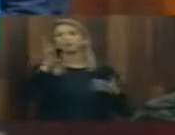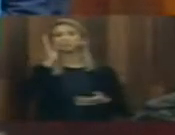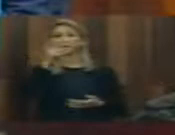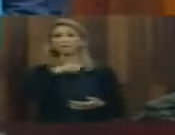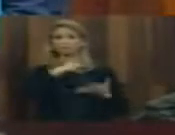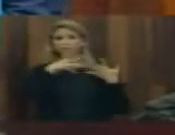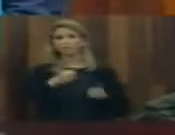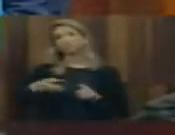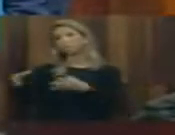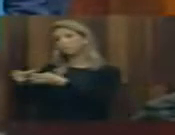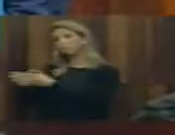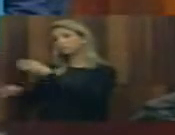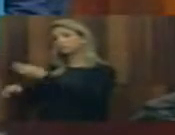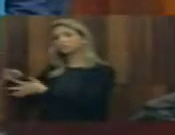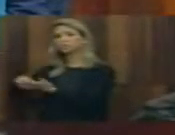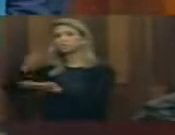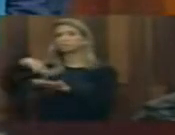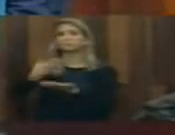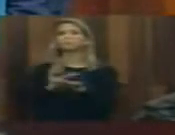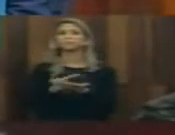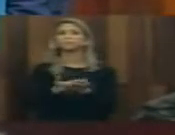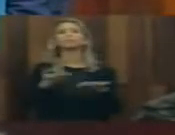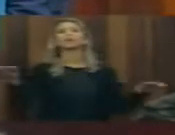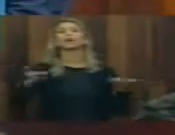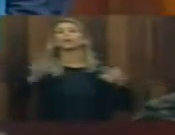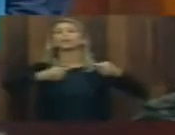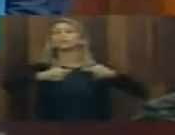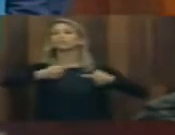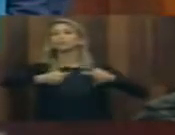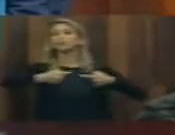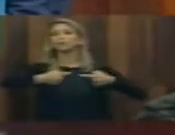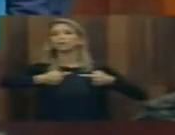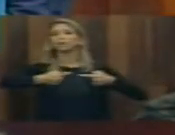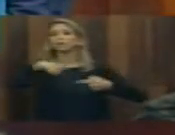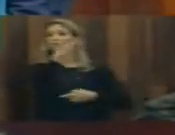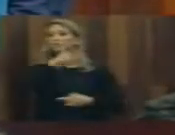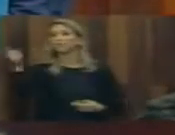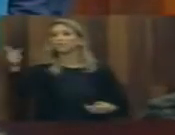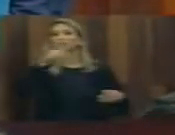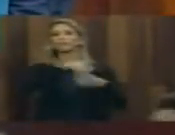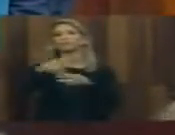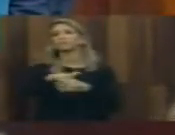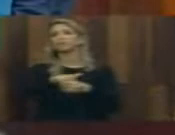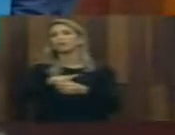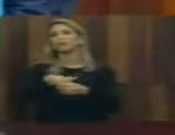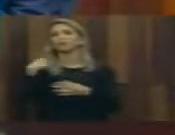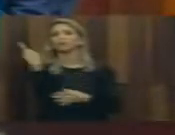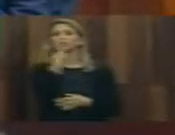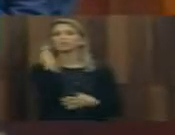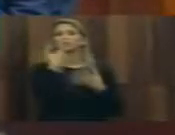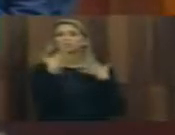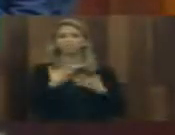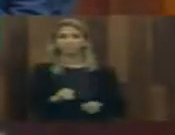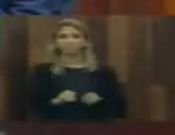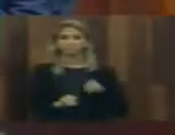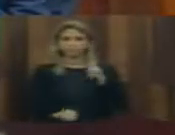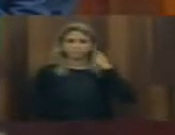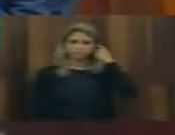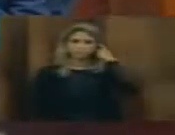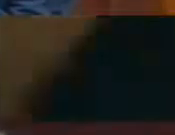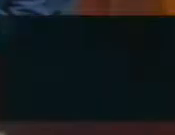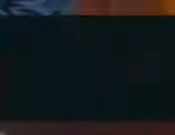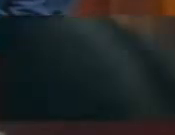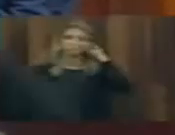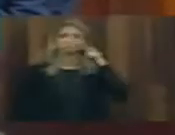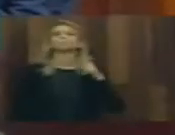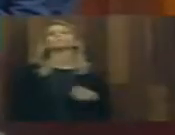Em discussão, parecer. Não havendo quem queira discutir, em votação. Os favoráveis permaneçam como estão. Aprovado por unanimidade.